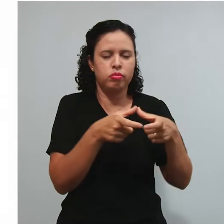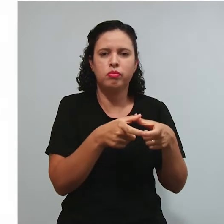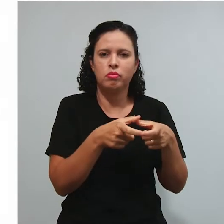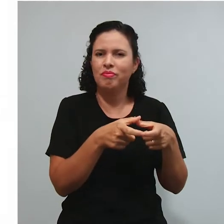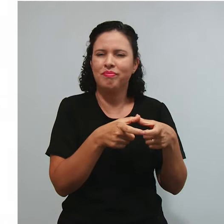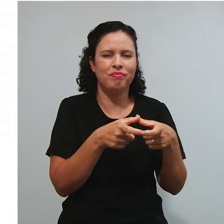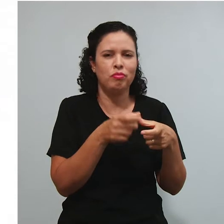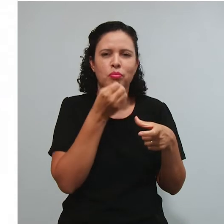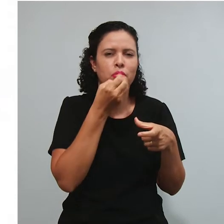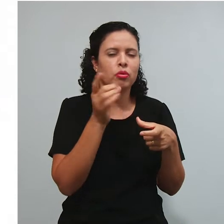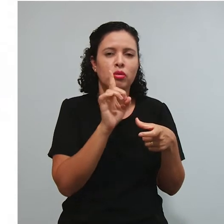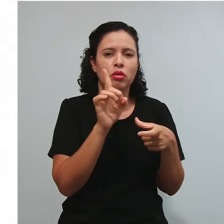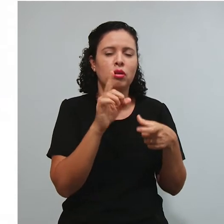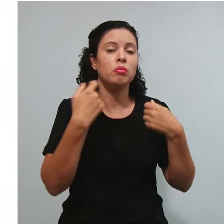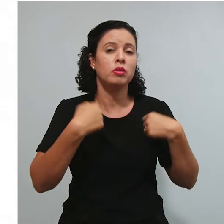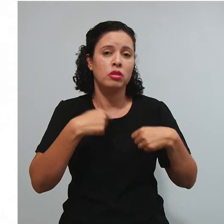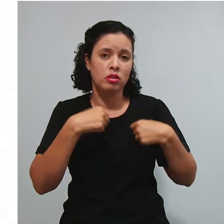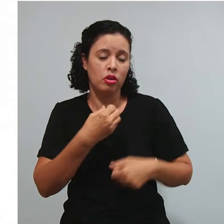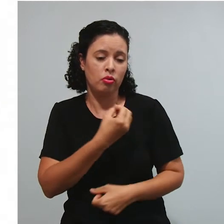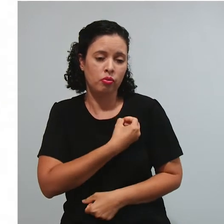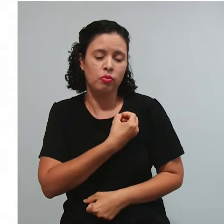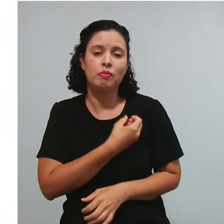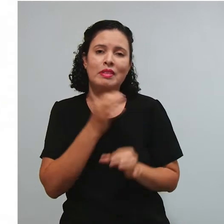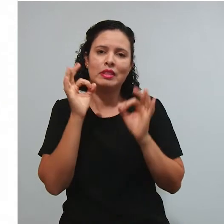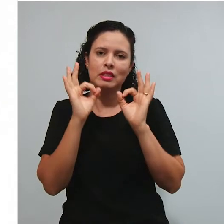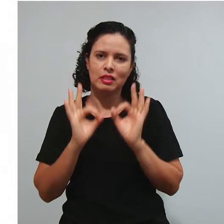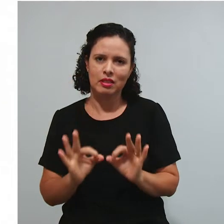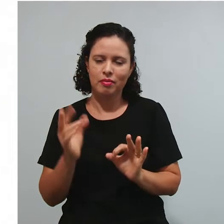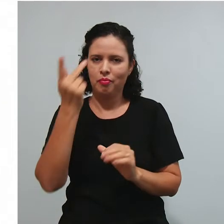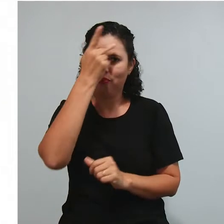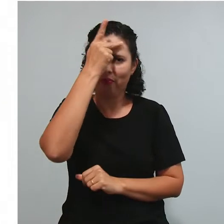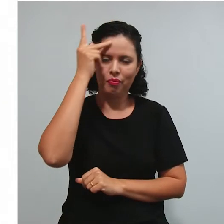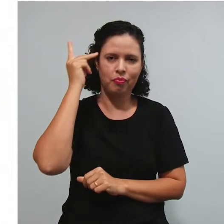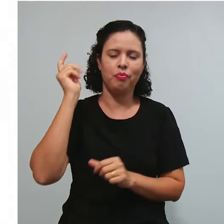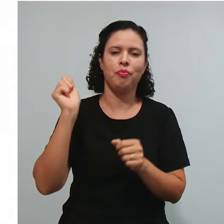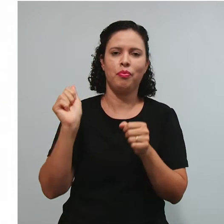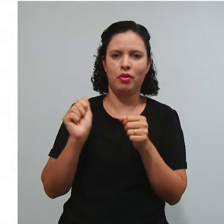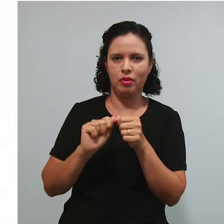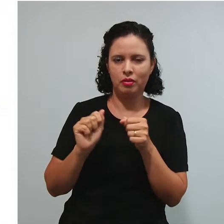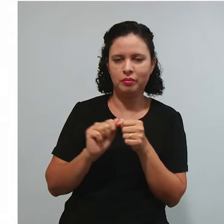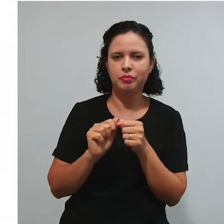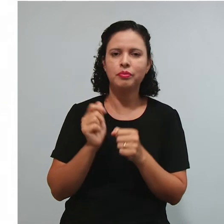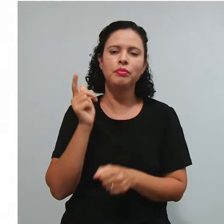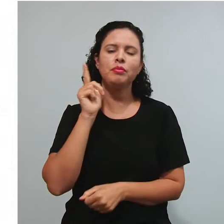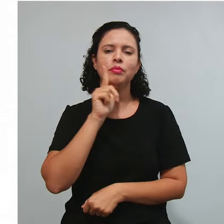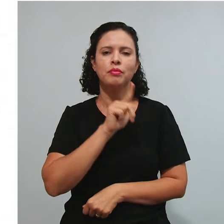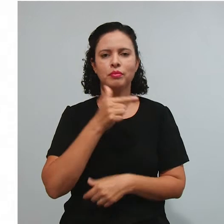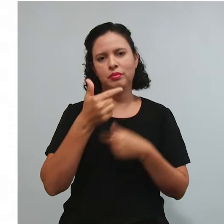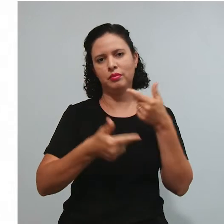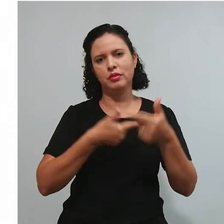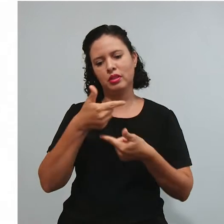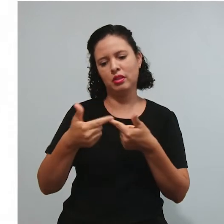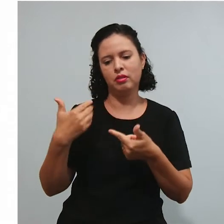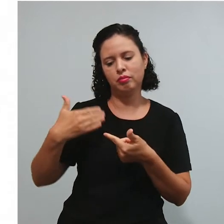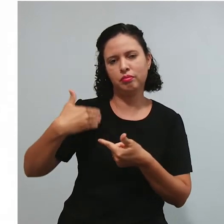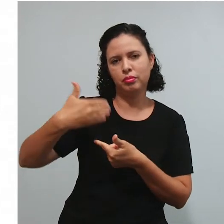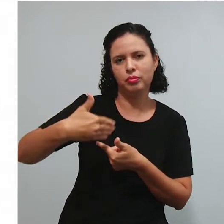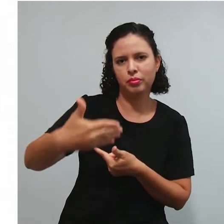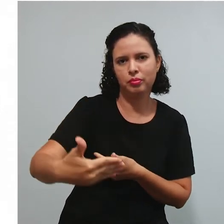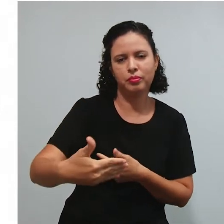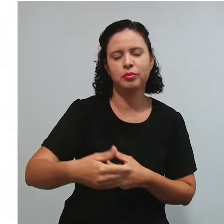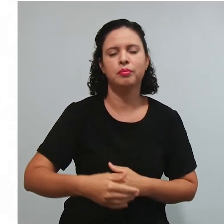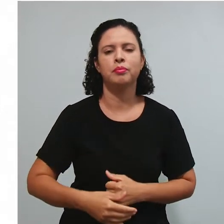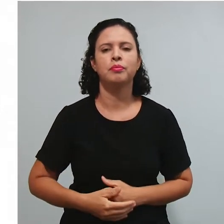amplitude, um número ideal, um número de pessoas que vai fazer com que esse serviço flua.